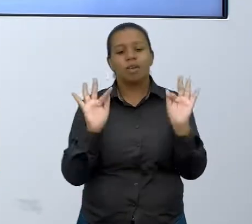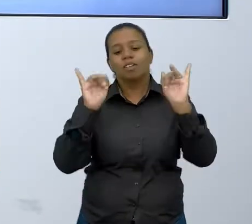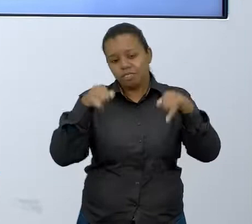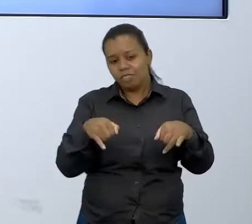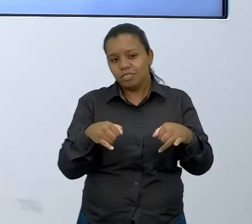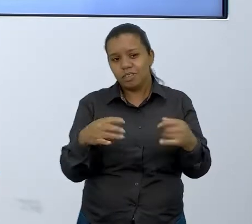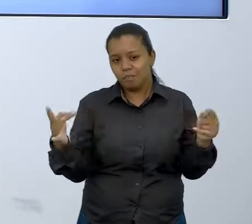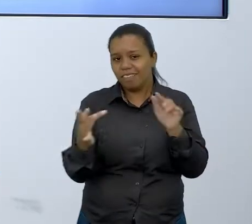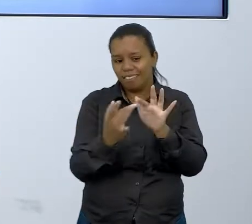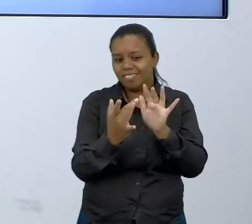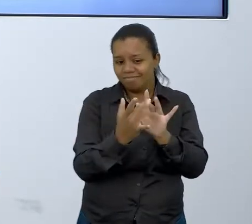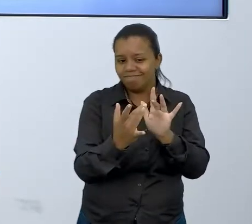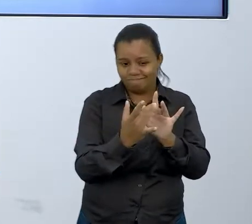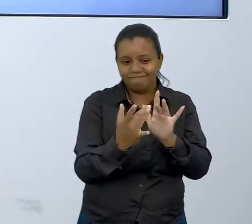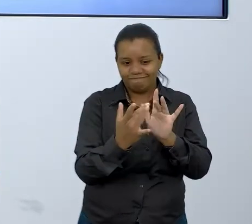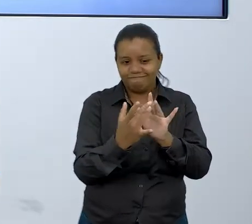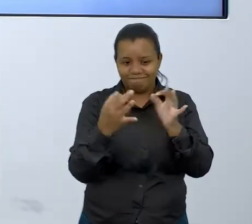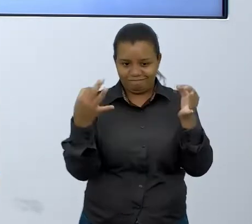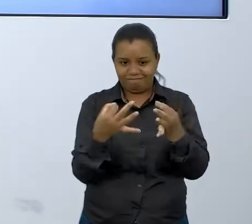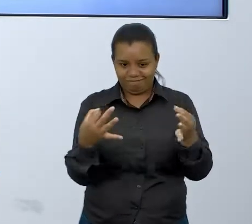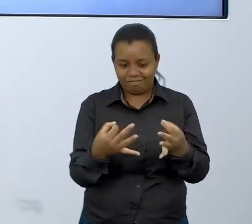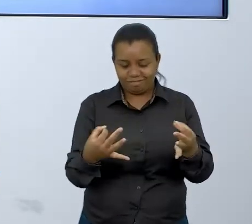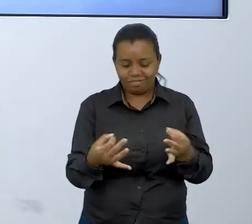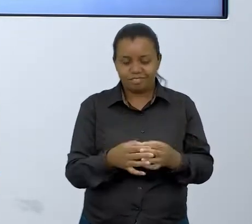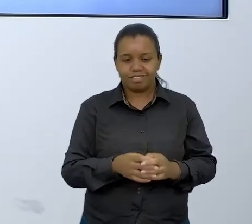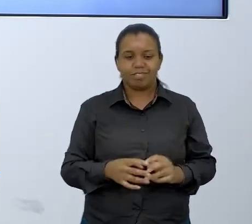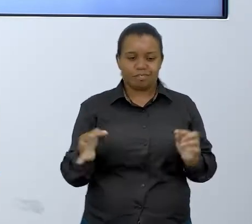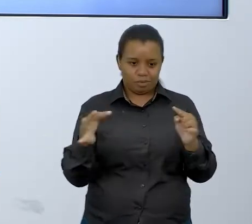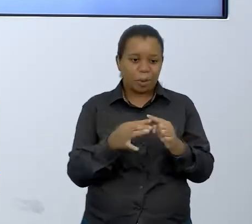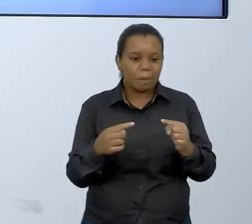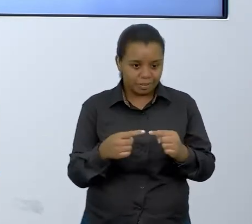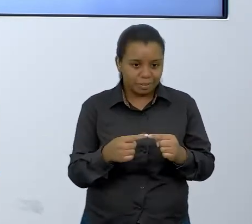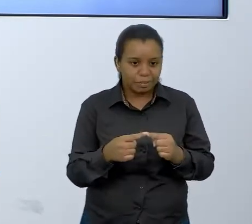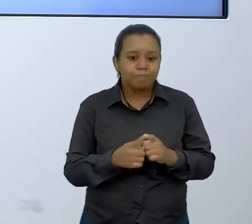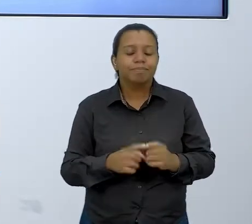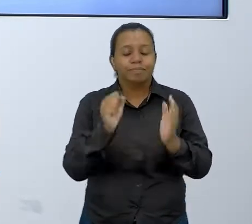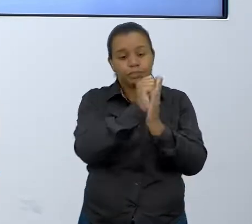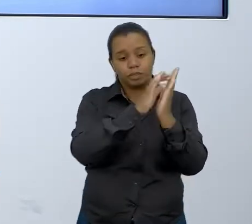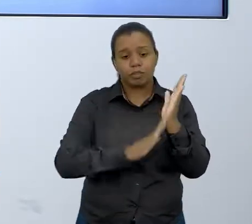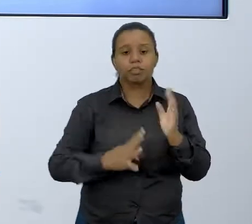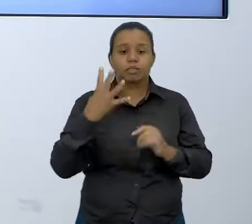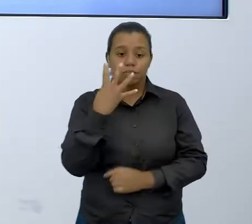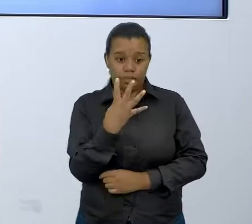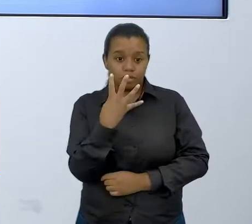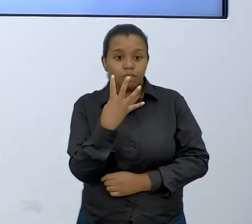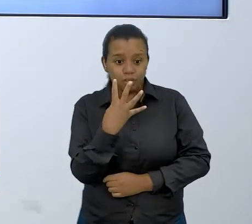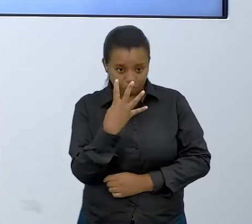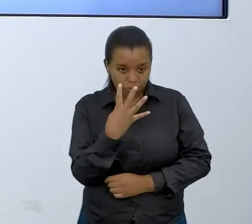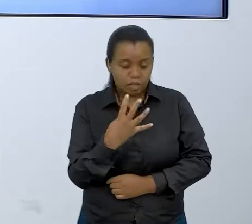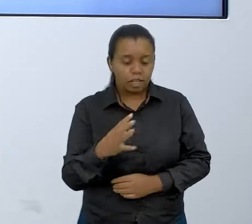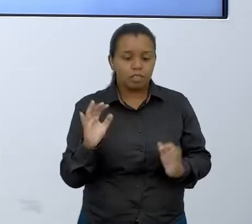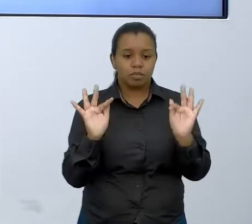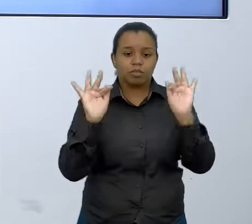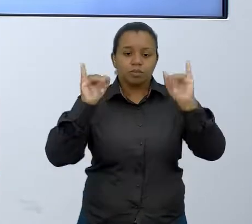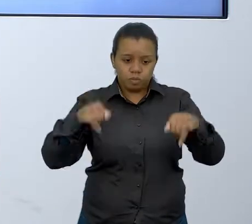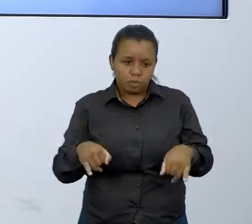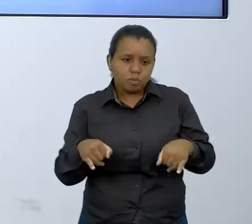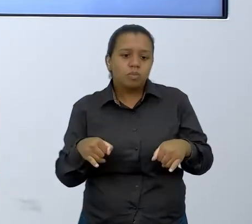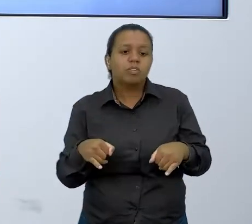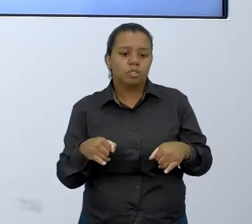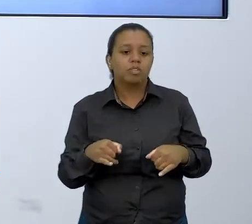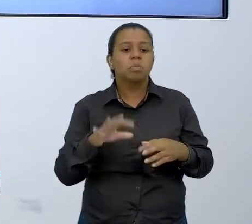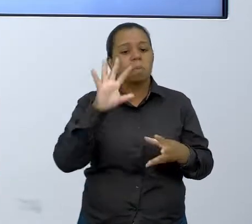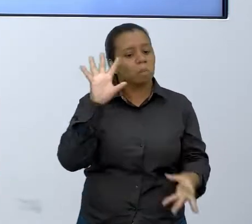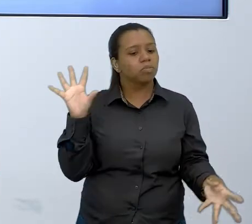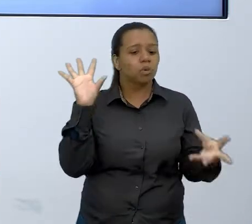Então, a gente vai pegar tudo que a gente viu ao longo da atividade 4 apenas, né? E vamos aqui dar um fechamento, uma linha